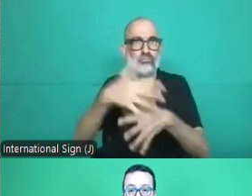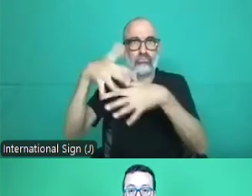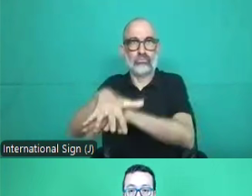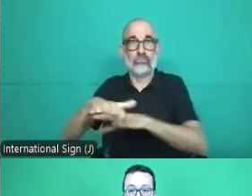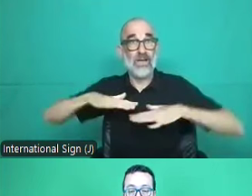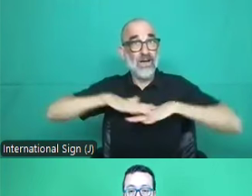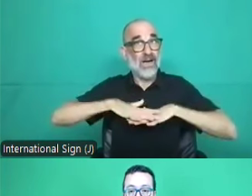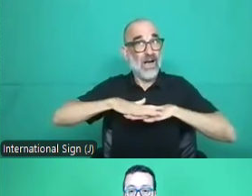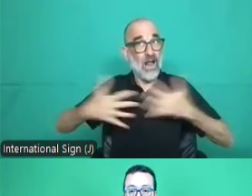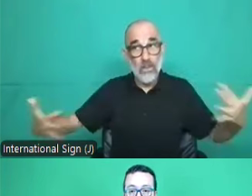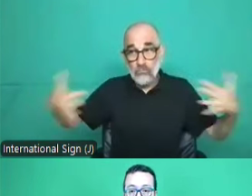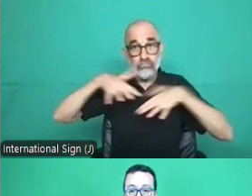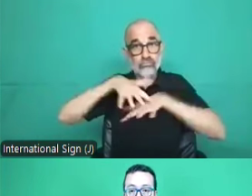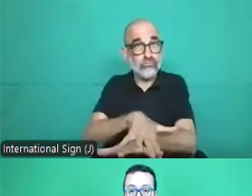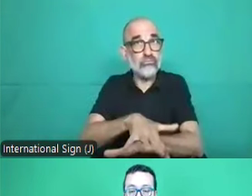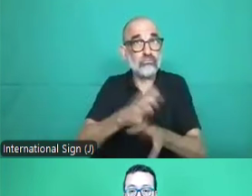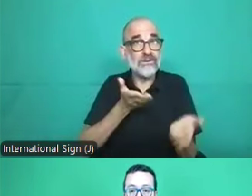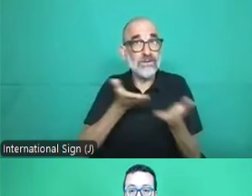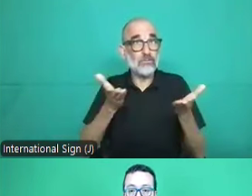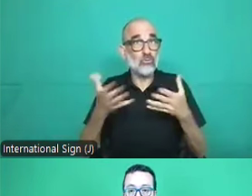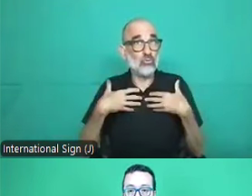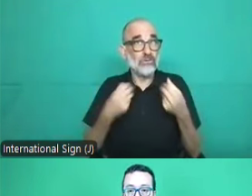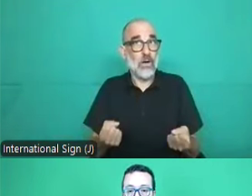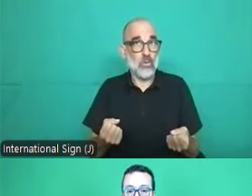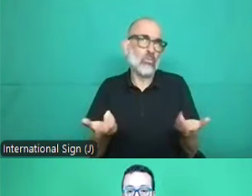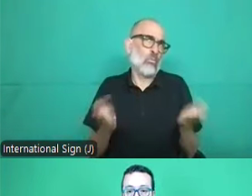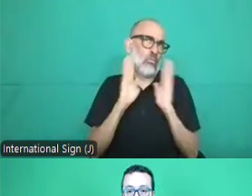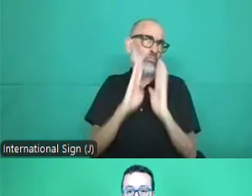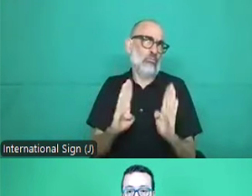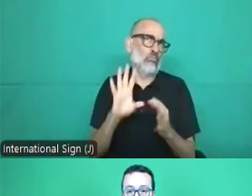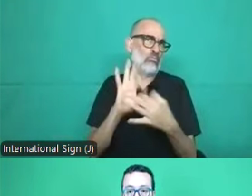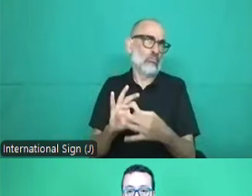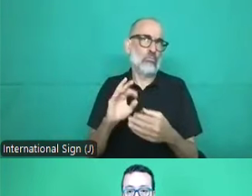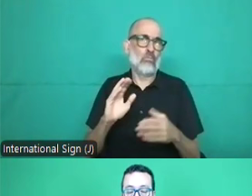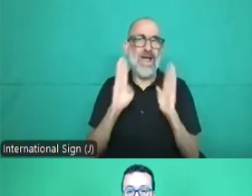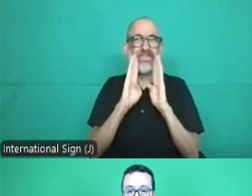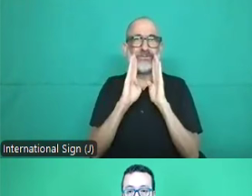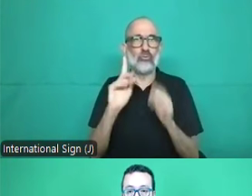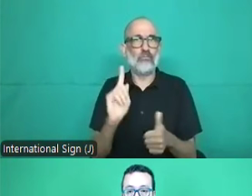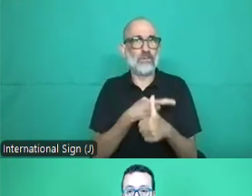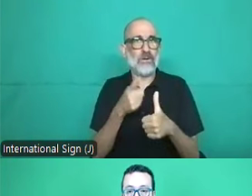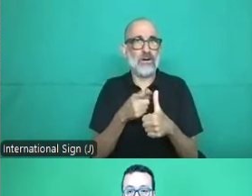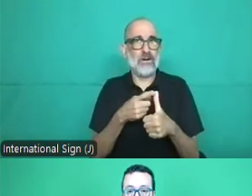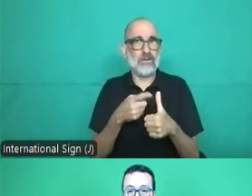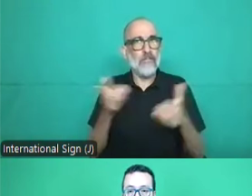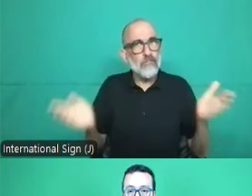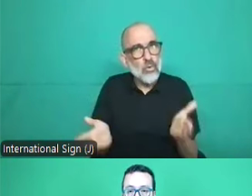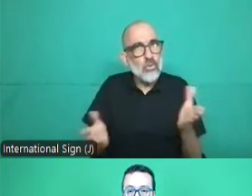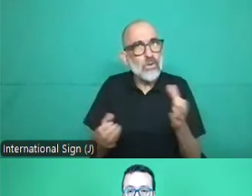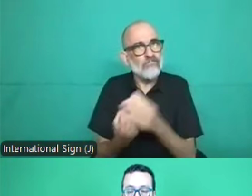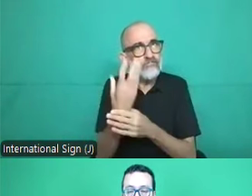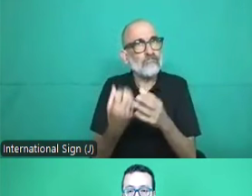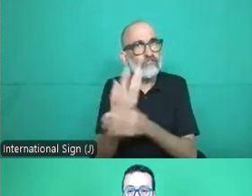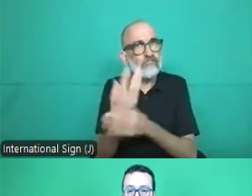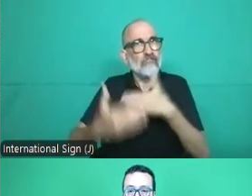y capacidades do promover pessoal condiciones de e trabajo promocionar decentes, la condições de protección del trabalho trabajador, su decentes e a salud mental proteção do y